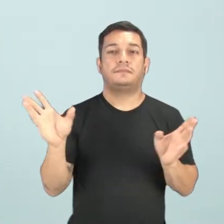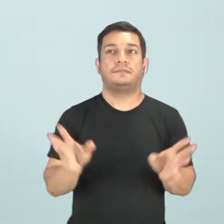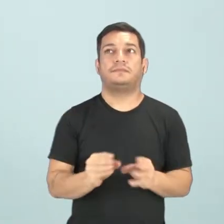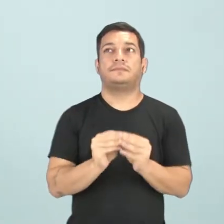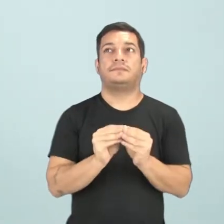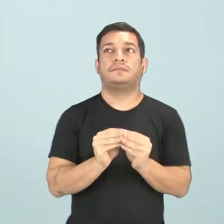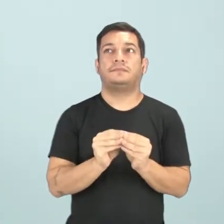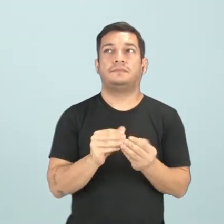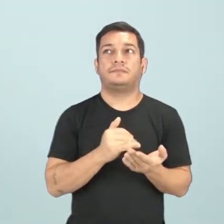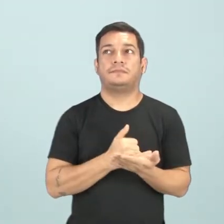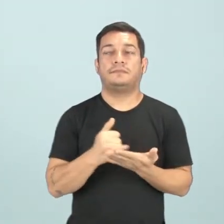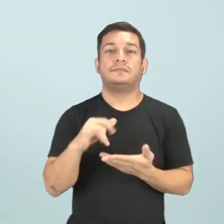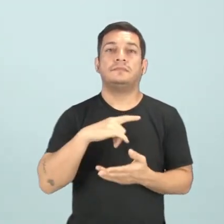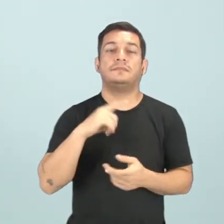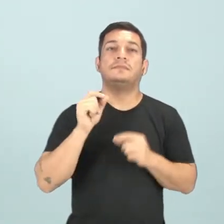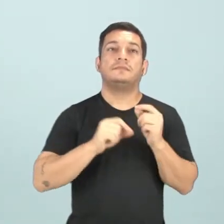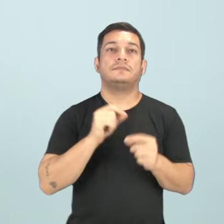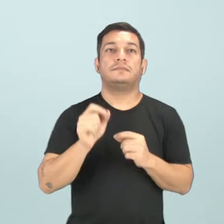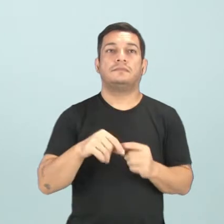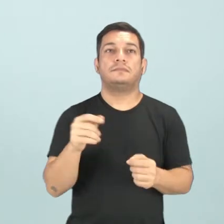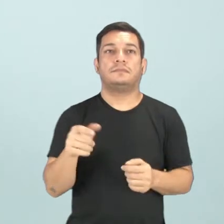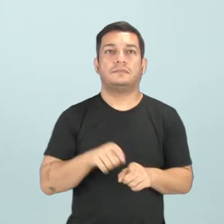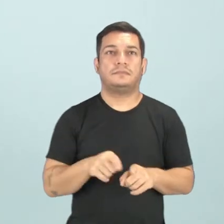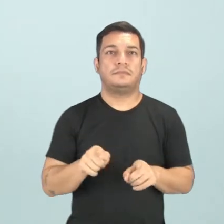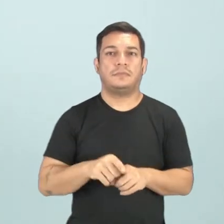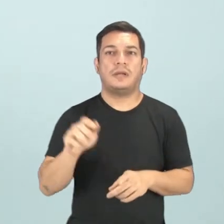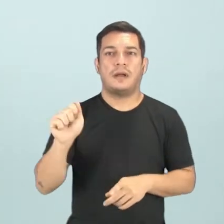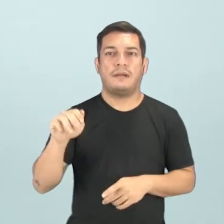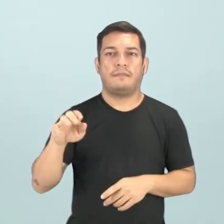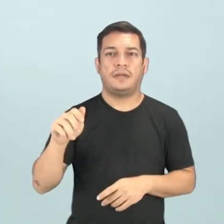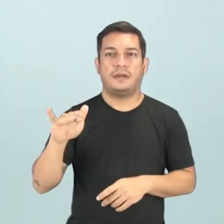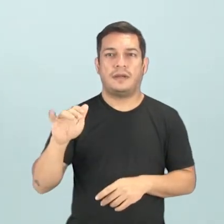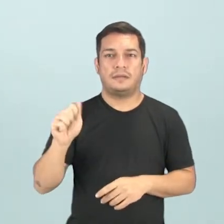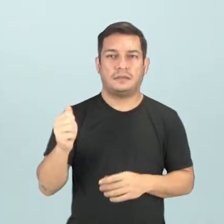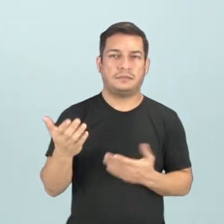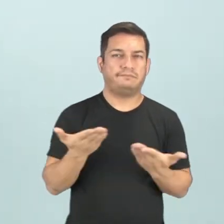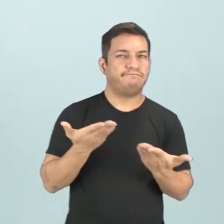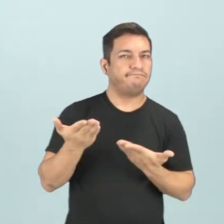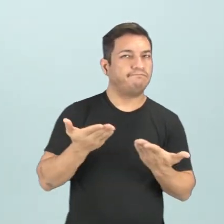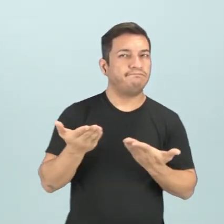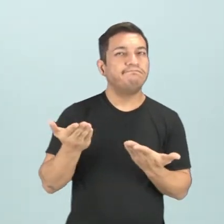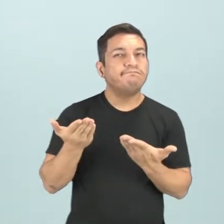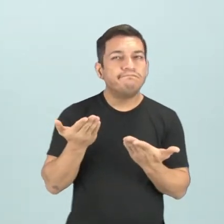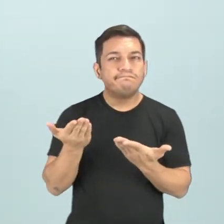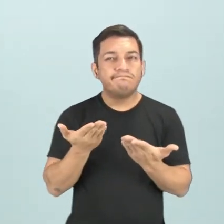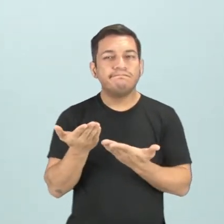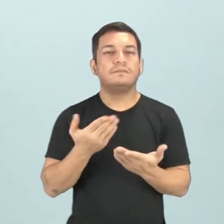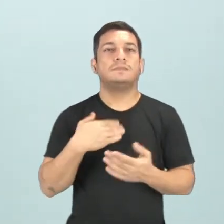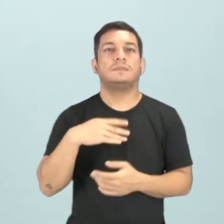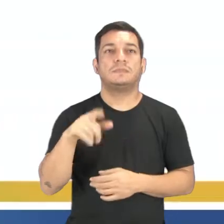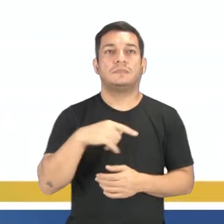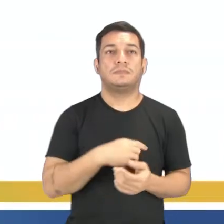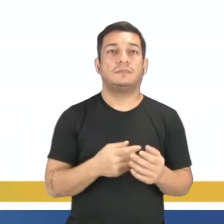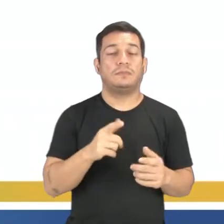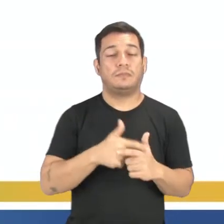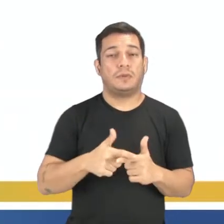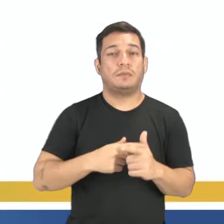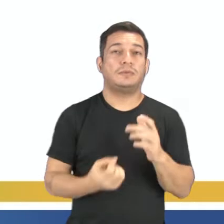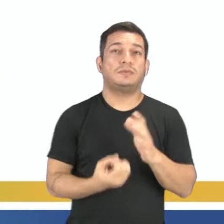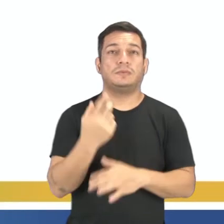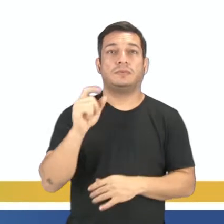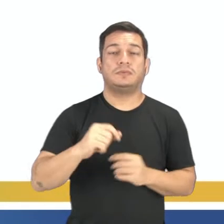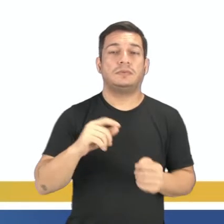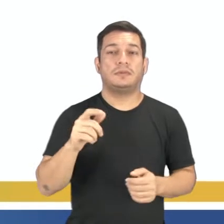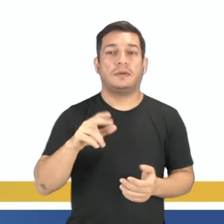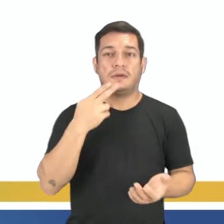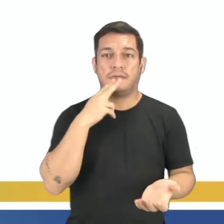do início, né? Aí nós temos as ameaças que ocorreram com cartas anônimas. O problema surge quando Camilo recebe cartas anônimas